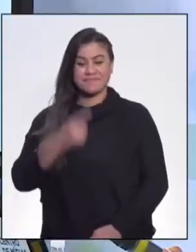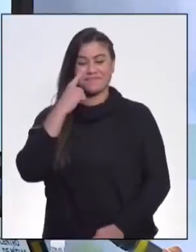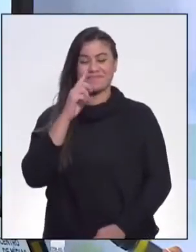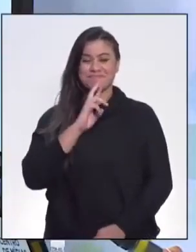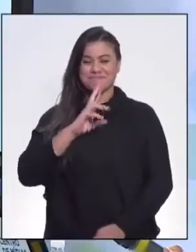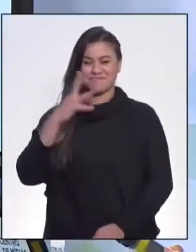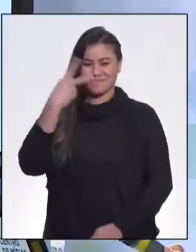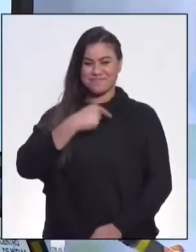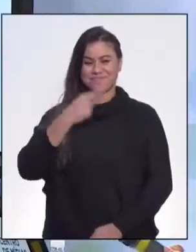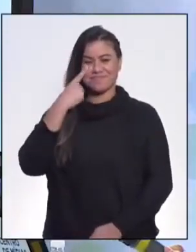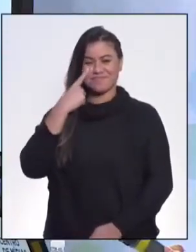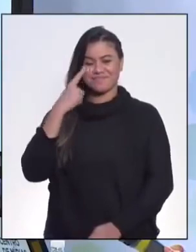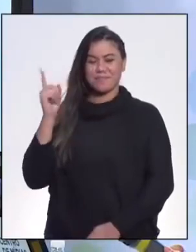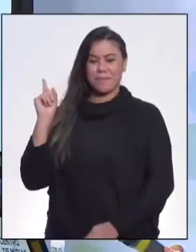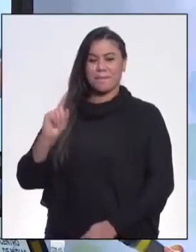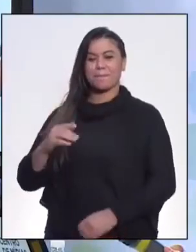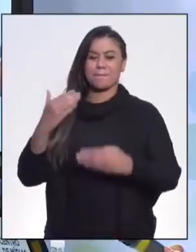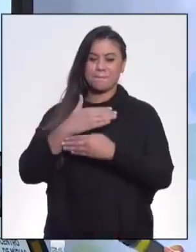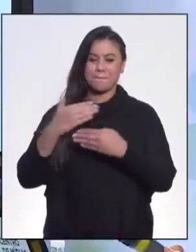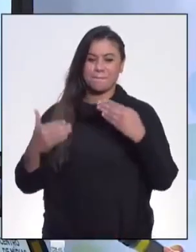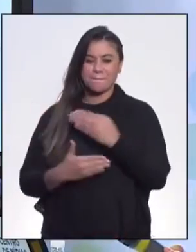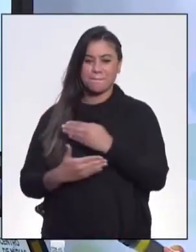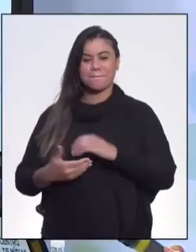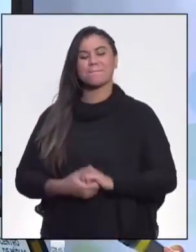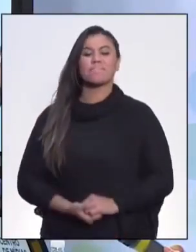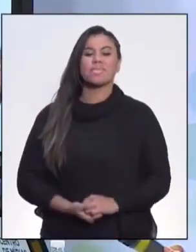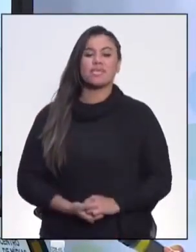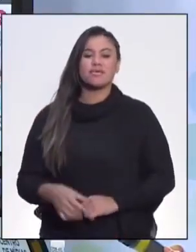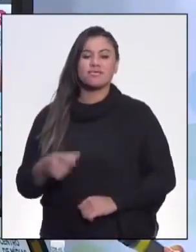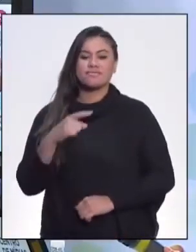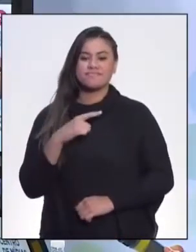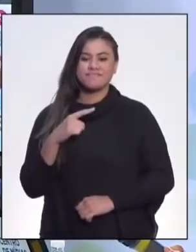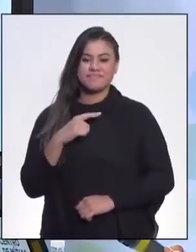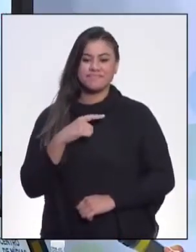que tem a resposta. Então, aqui, nesse aqui, a gente tem que